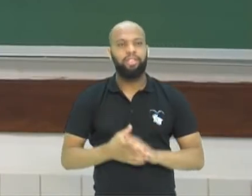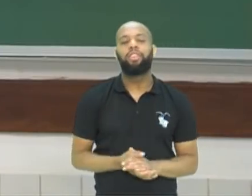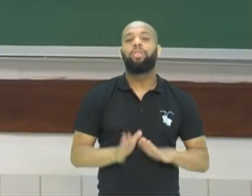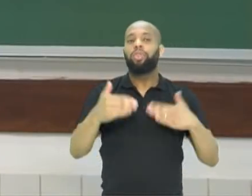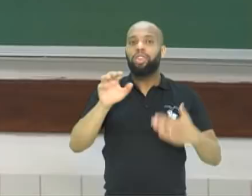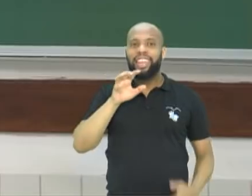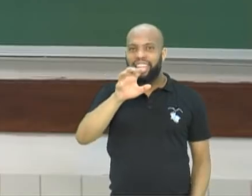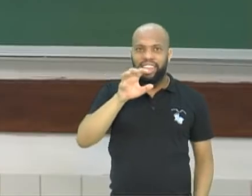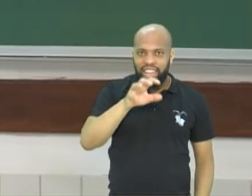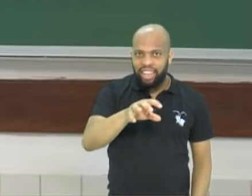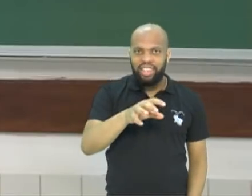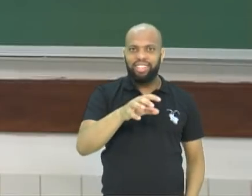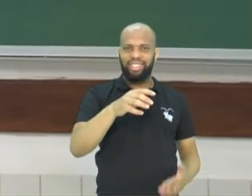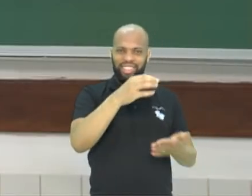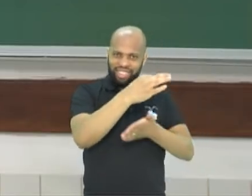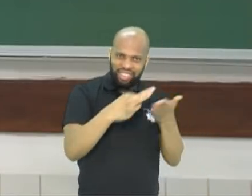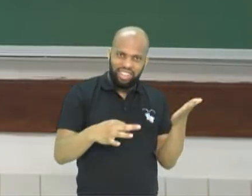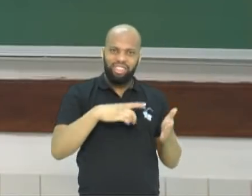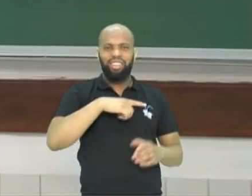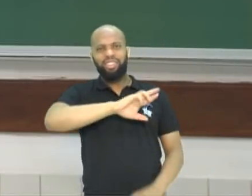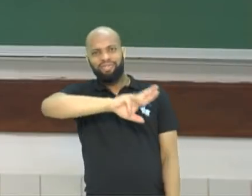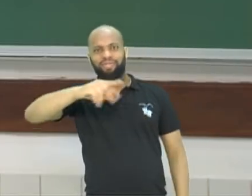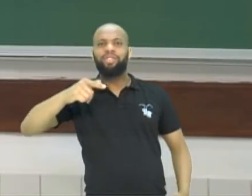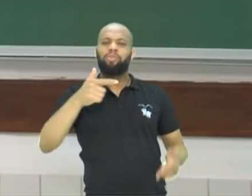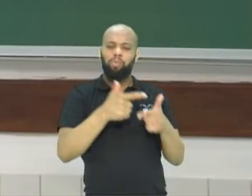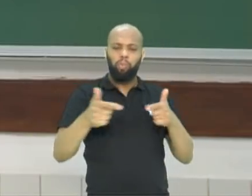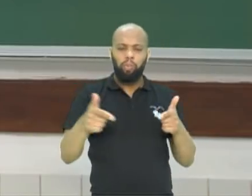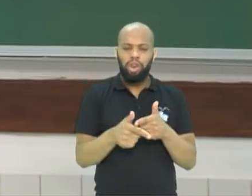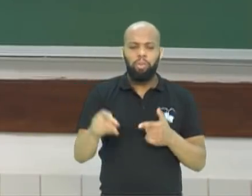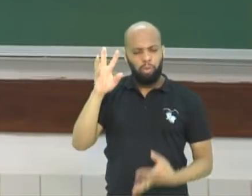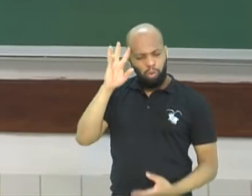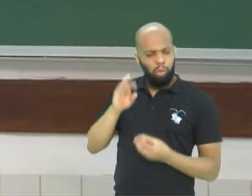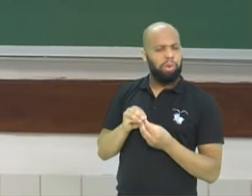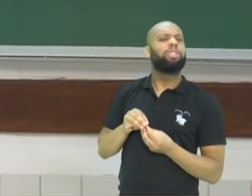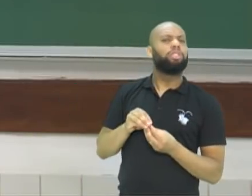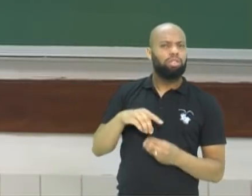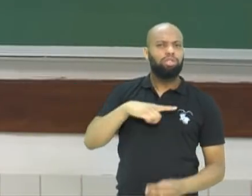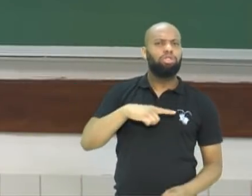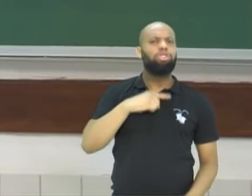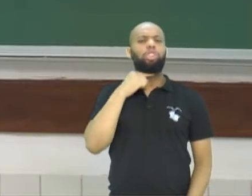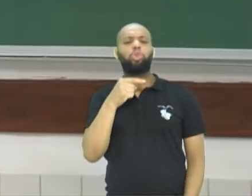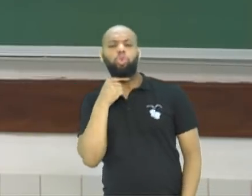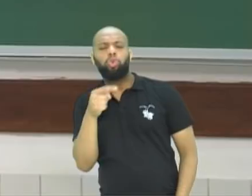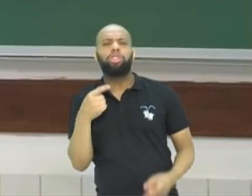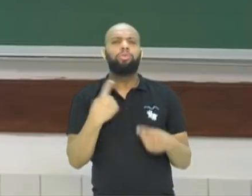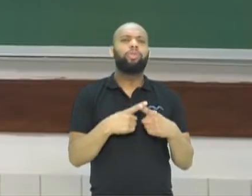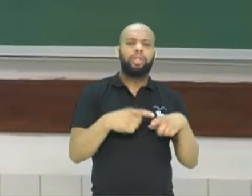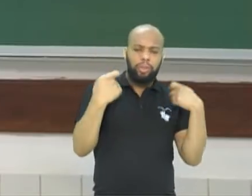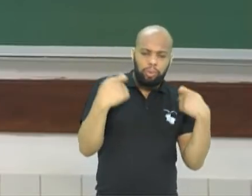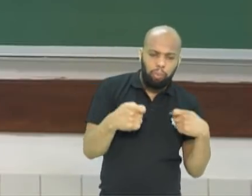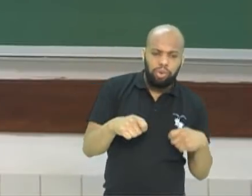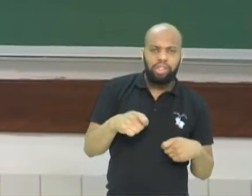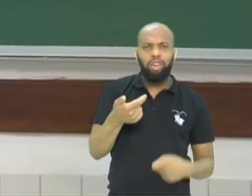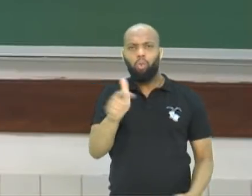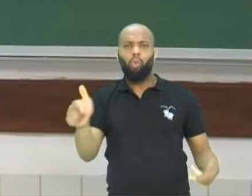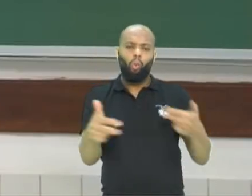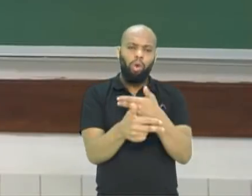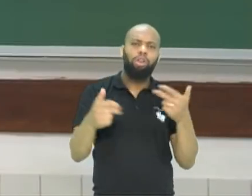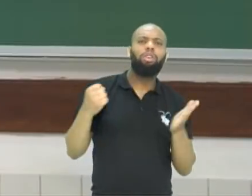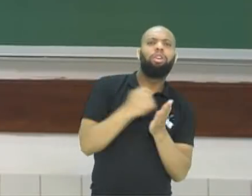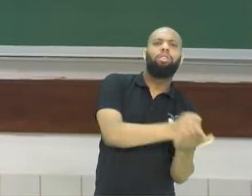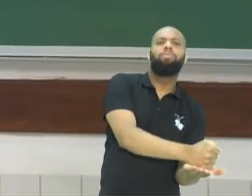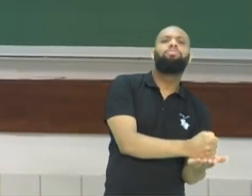essa obra ainda ficou com vários problemas de interpretação, várias dúvidas, porque ele precisava de mais